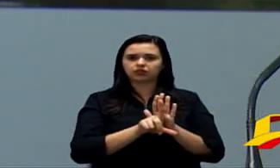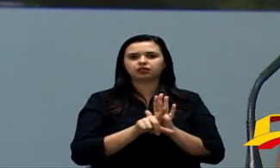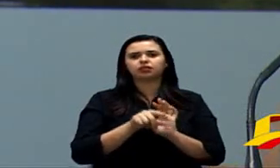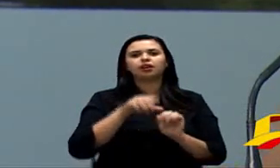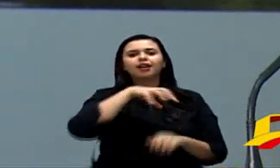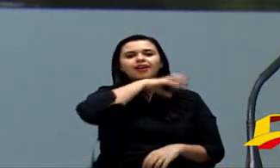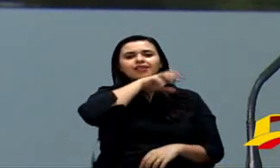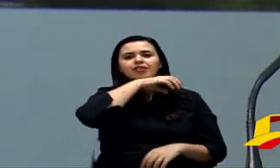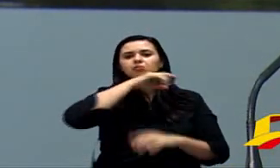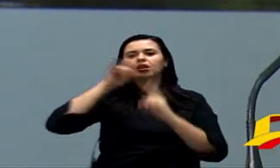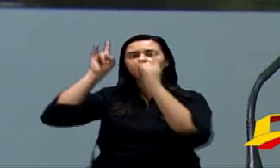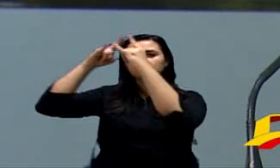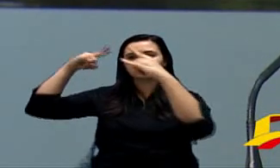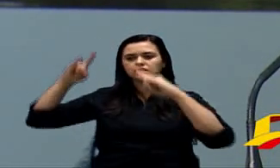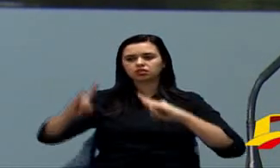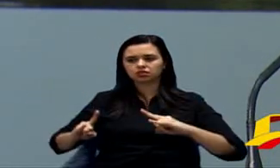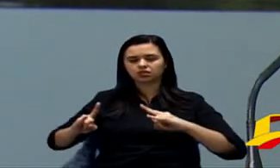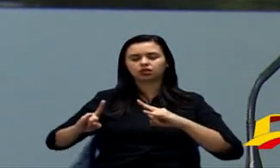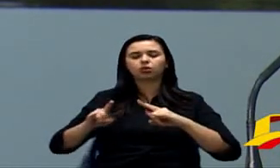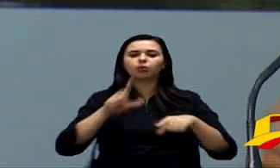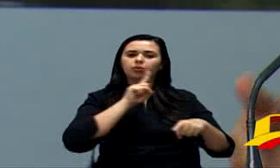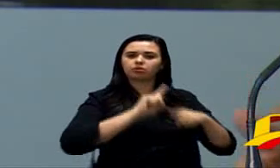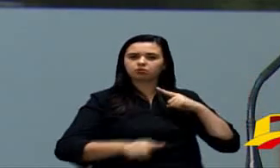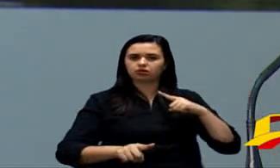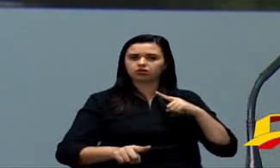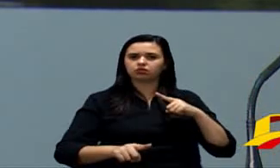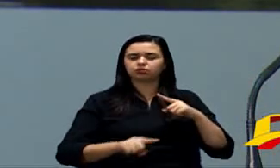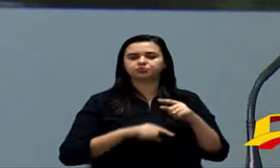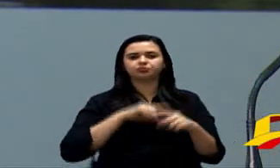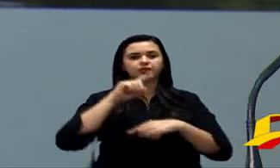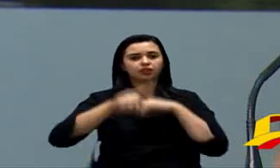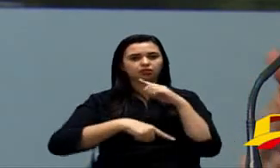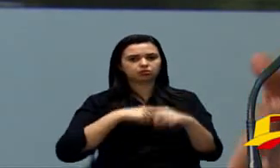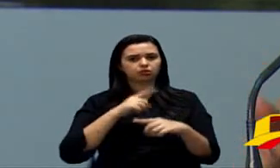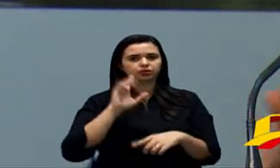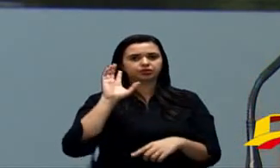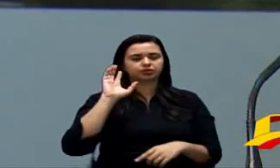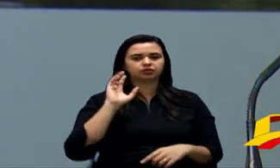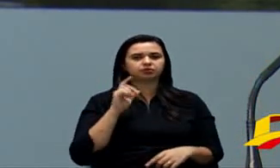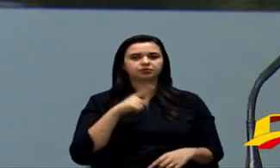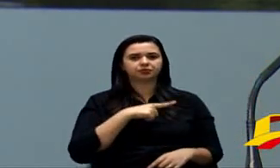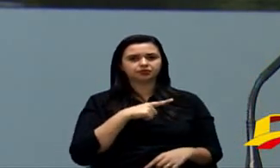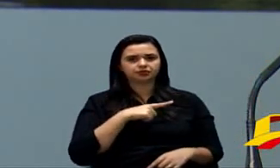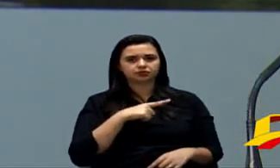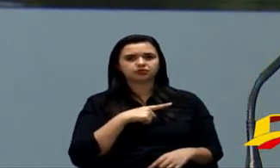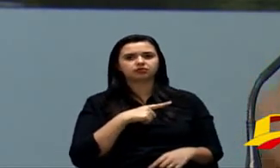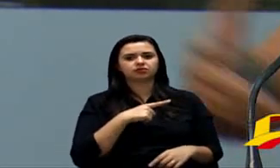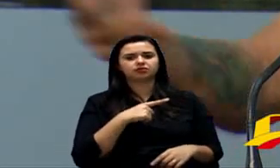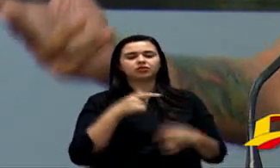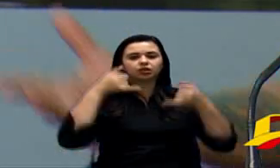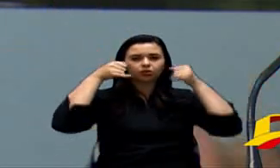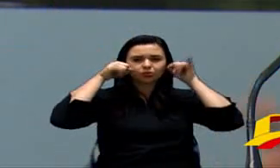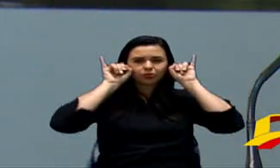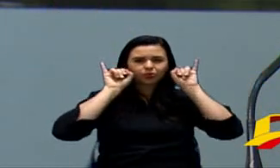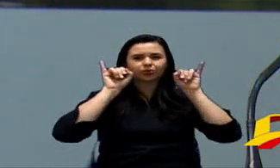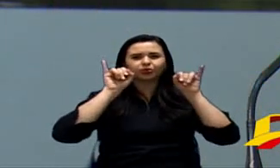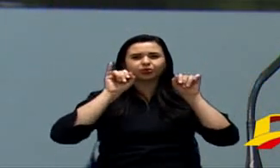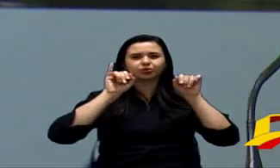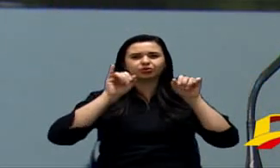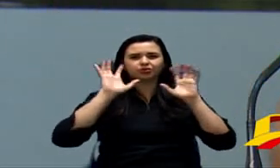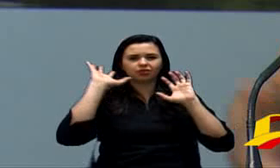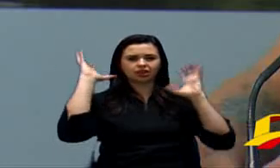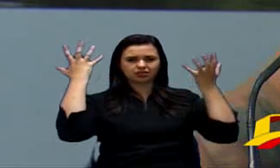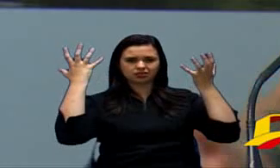municipal no Brasil proibindo animais em circos. Depois teve a proibição de rodeios nessa casa também, saudada no Brasil inteiro